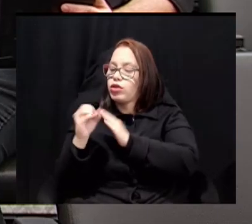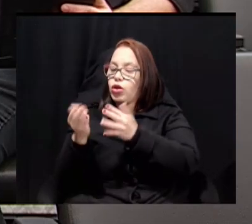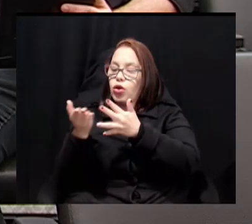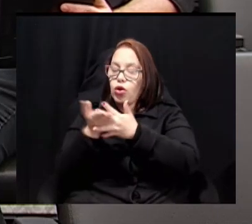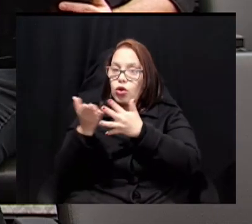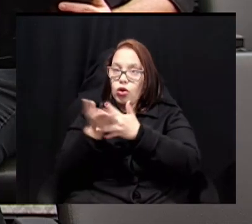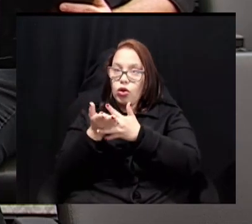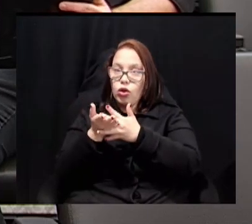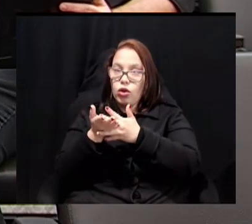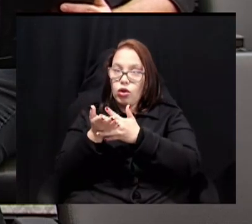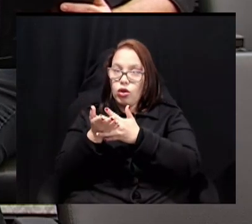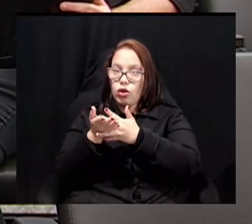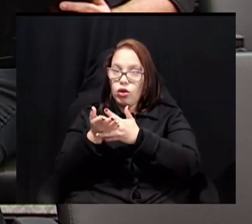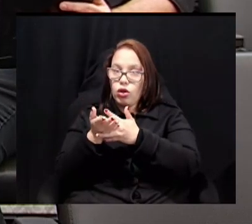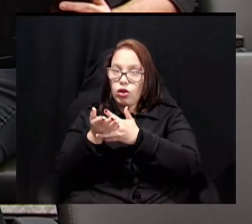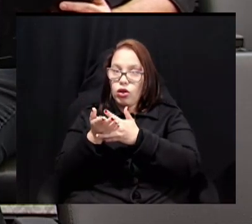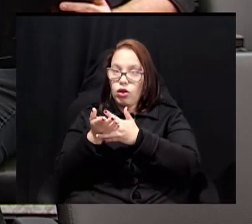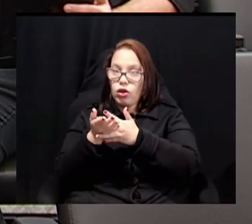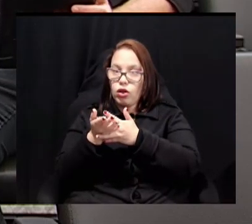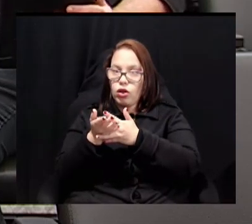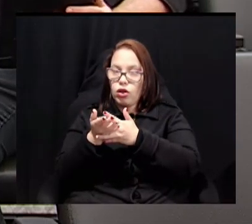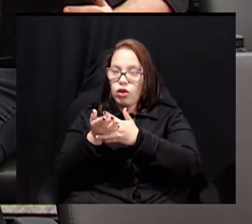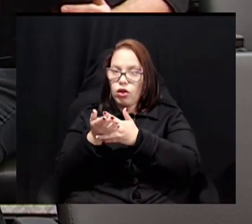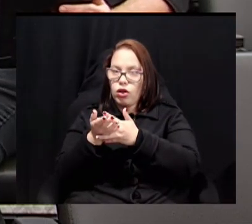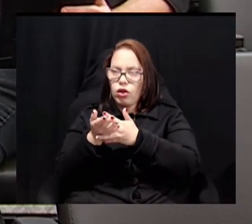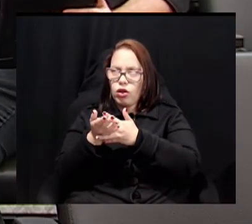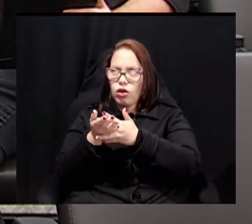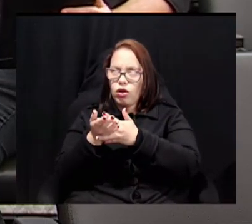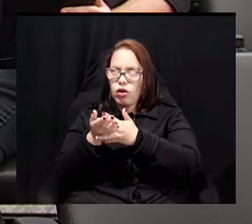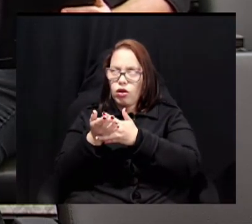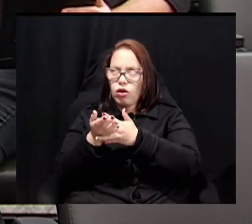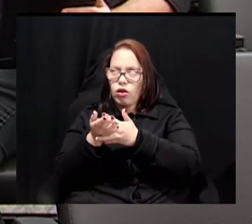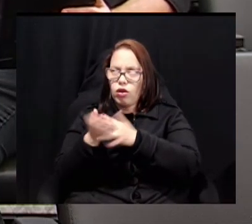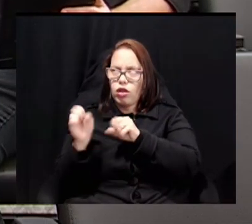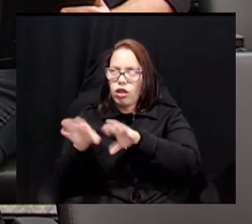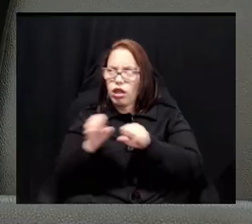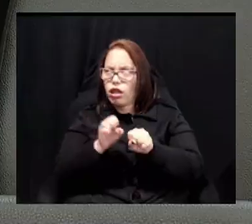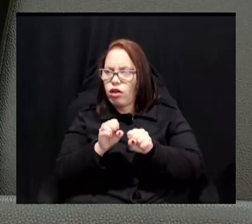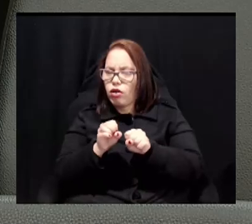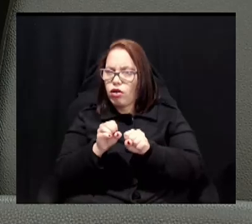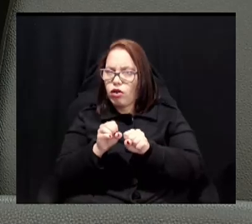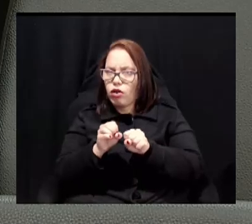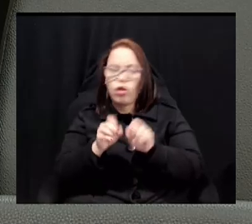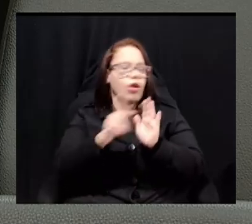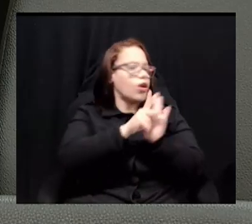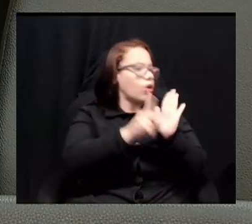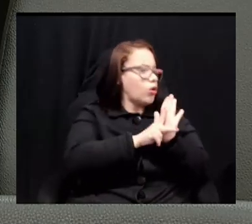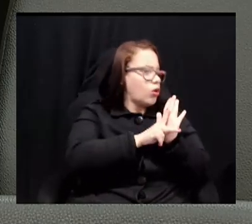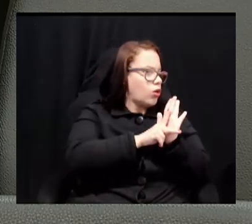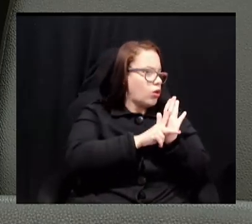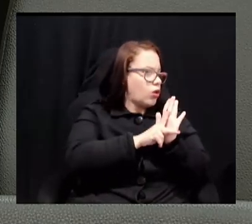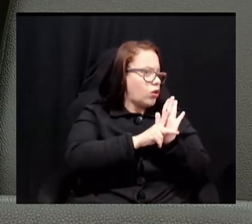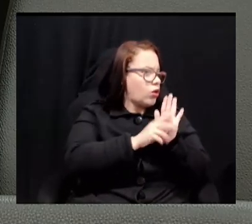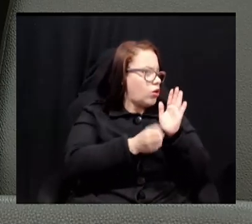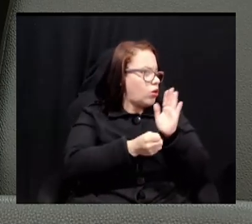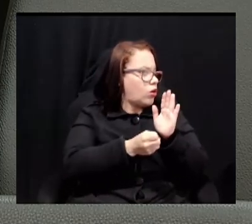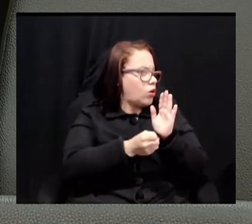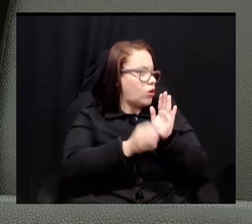nas instituições de ensino do município. Esse é um projeto que ele nasce